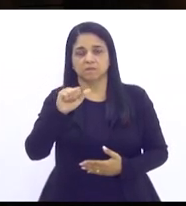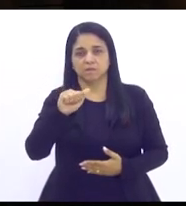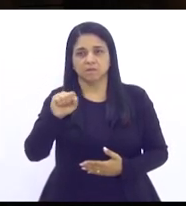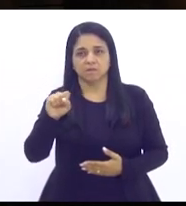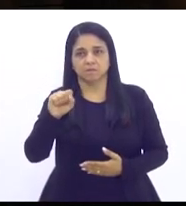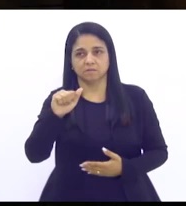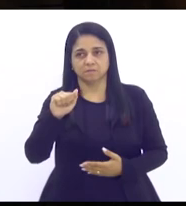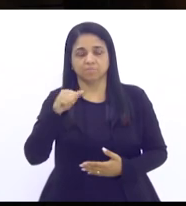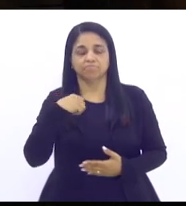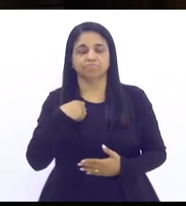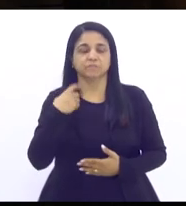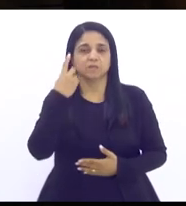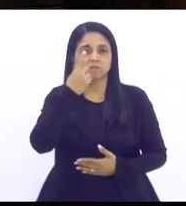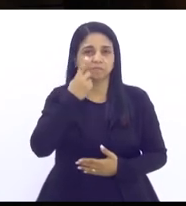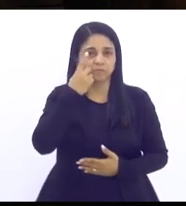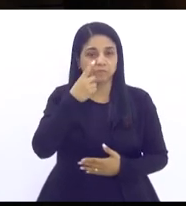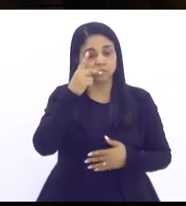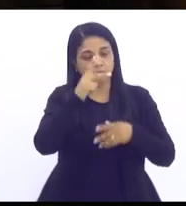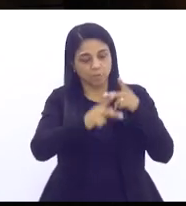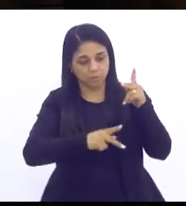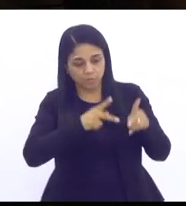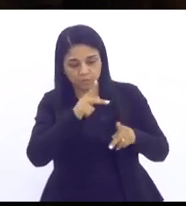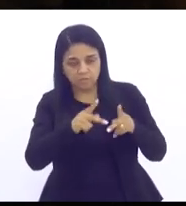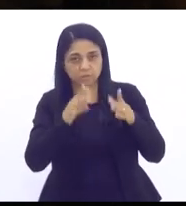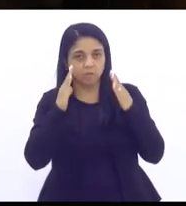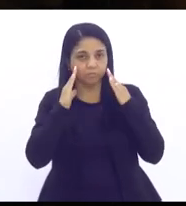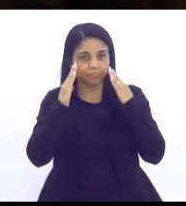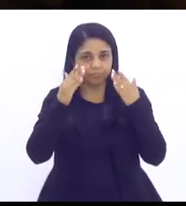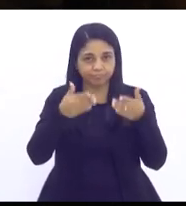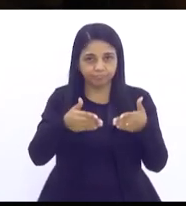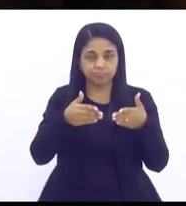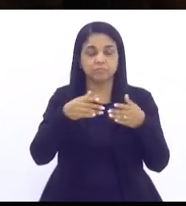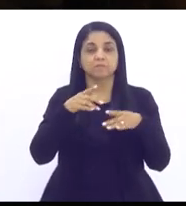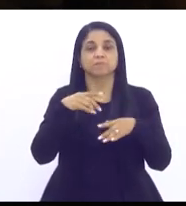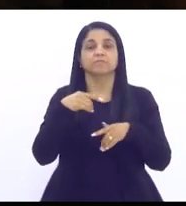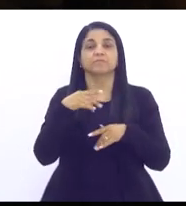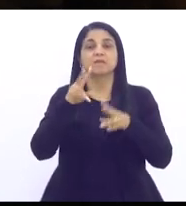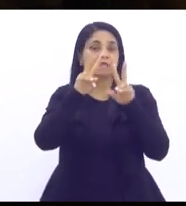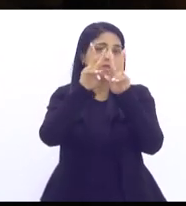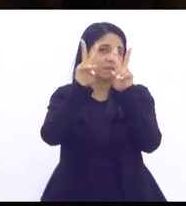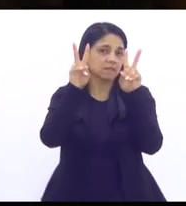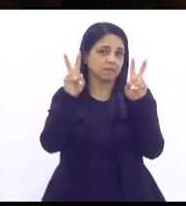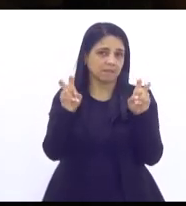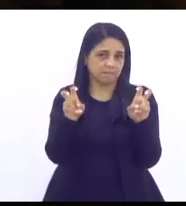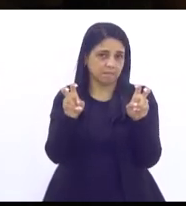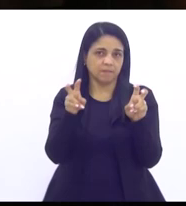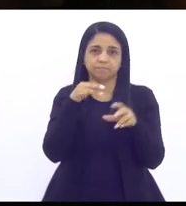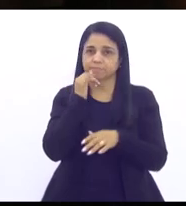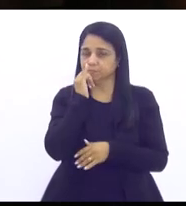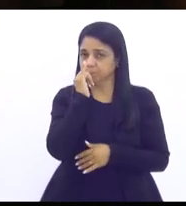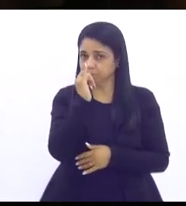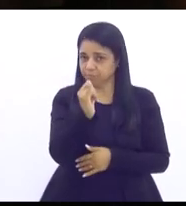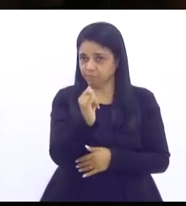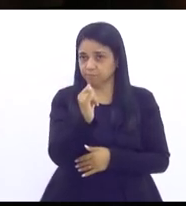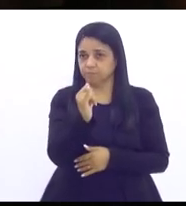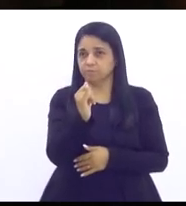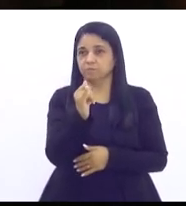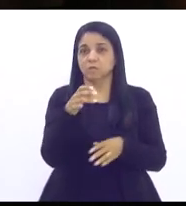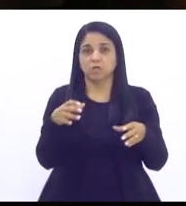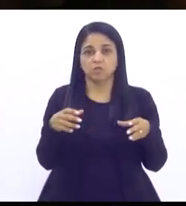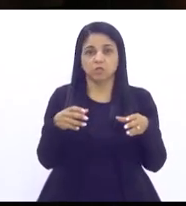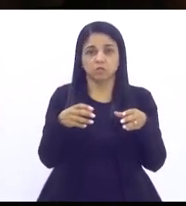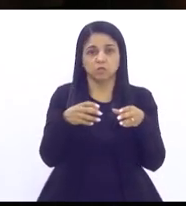dessa casa, ao povo fluminense, especialmente para tratar de um tema que, na condição